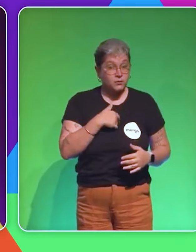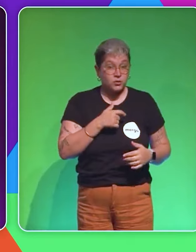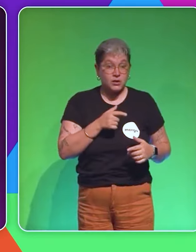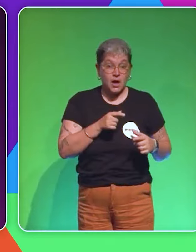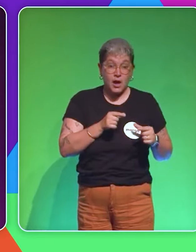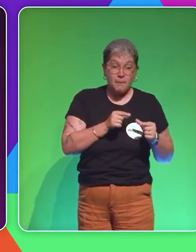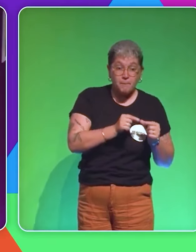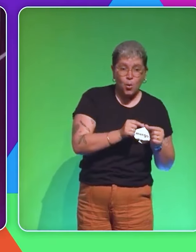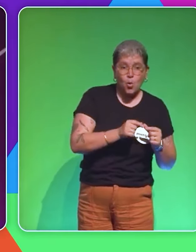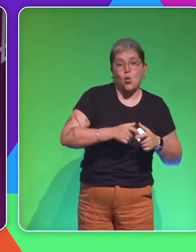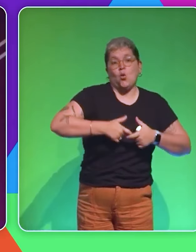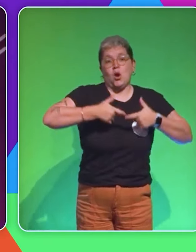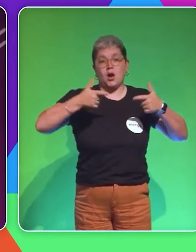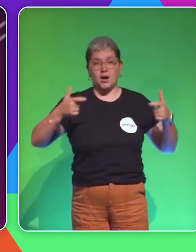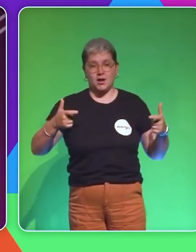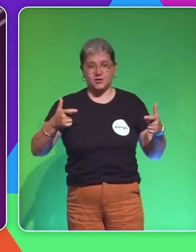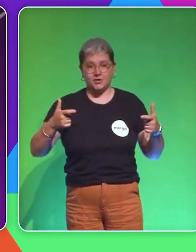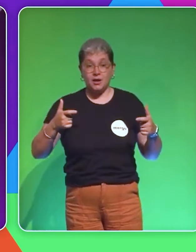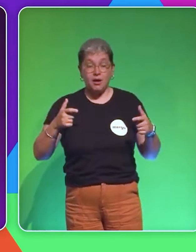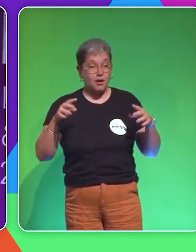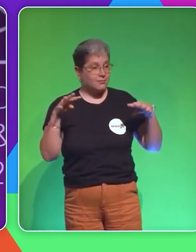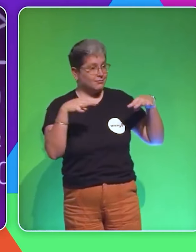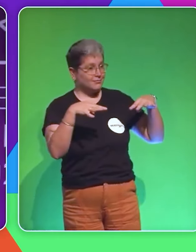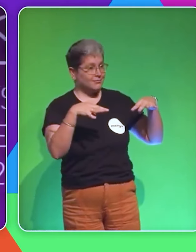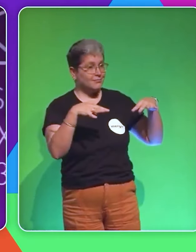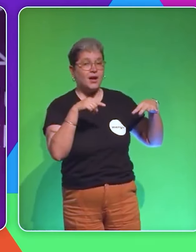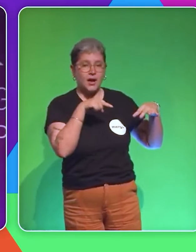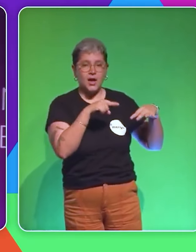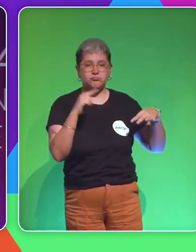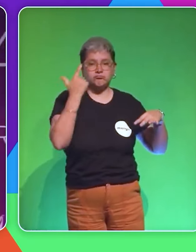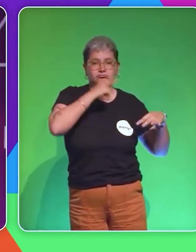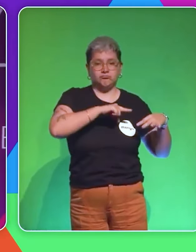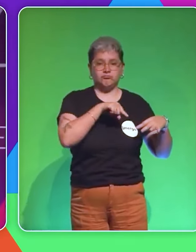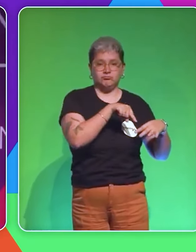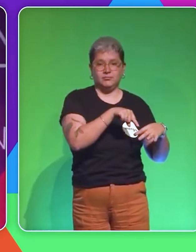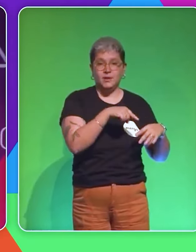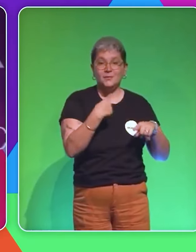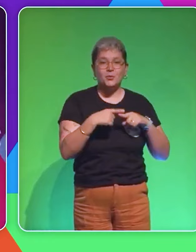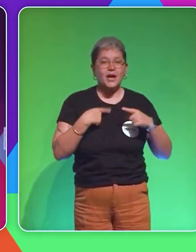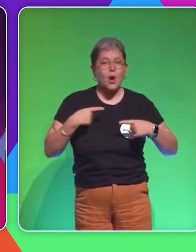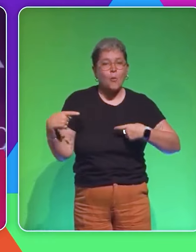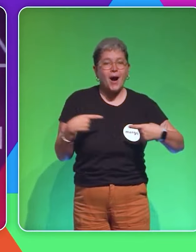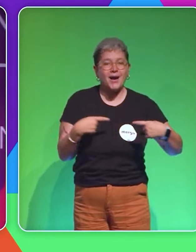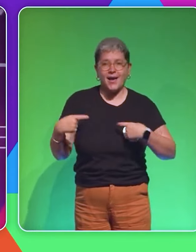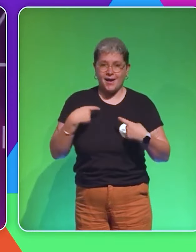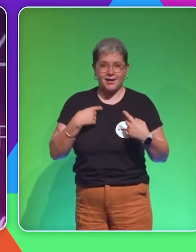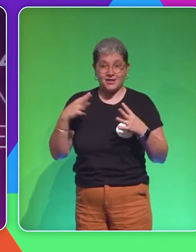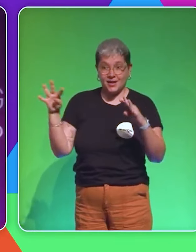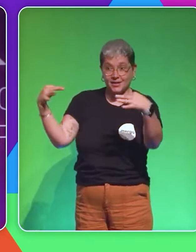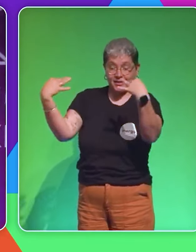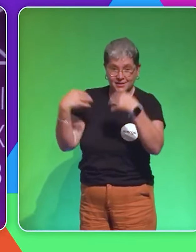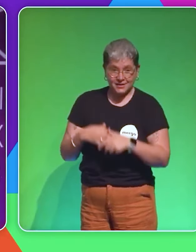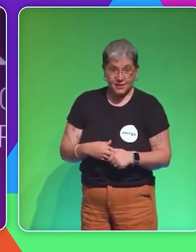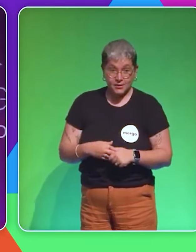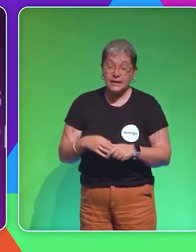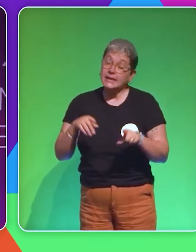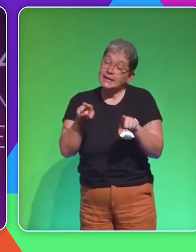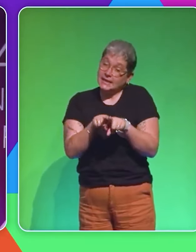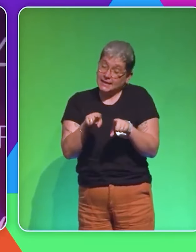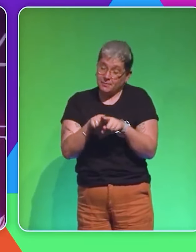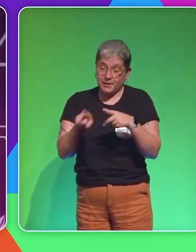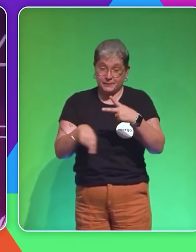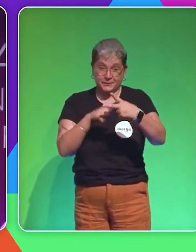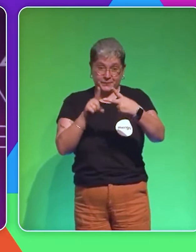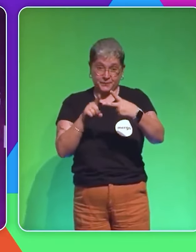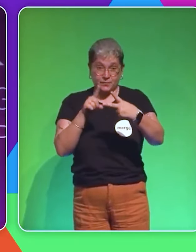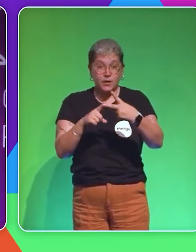ela converte nessa guerra por atenção e também outra coisa que eu aprendi pra gente não se apegar somente a números né Afinal